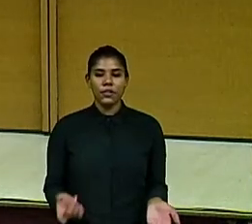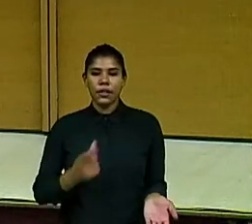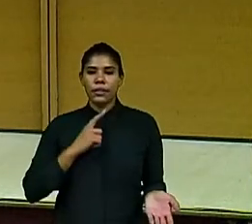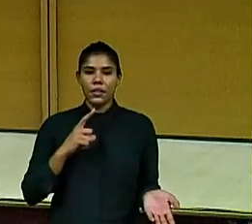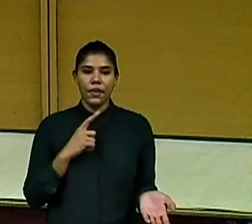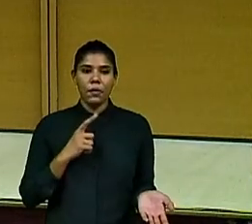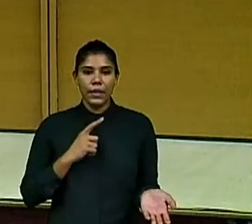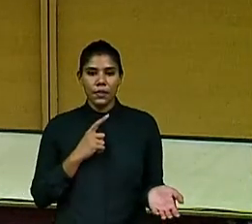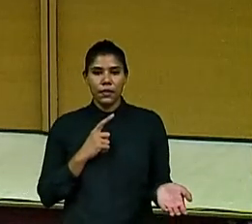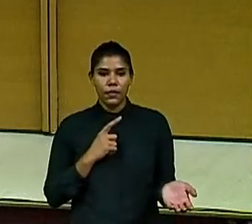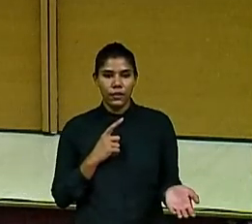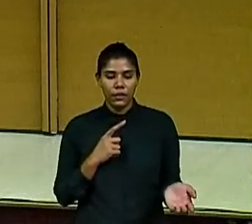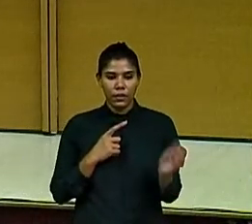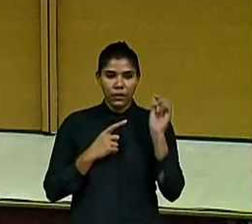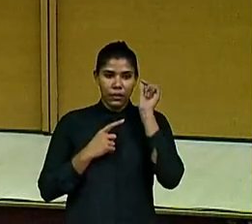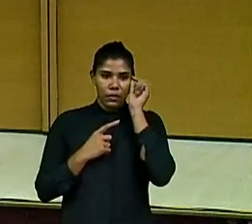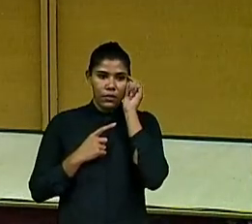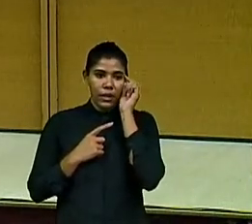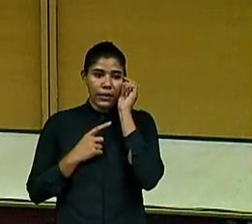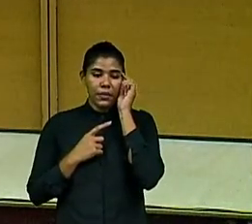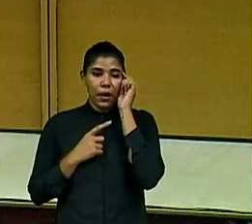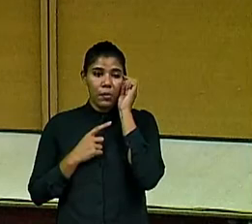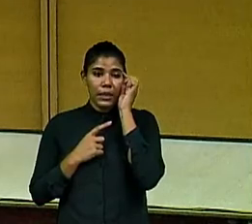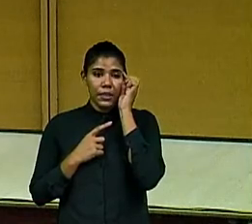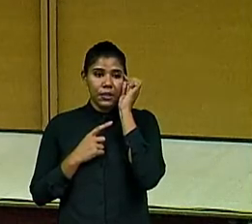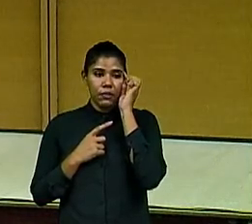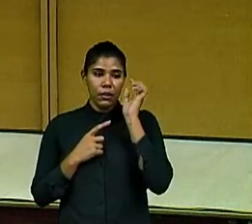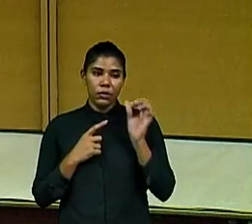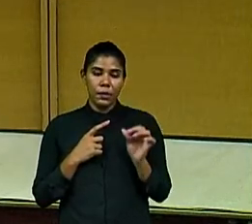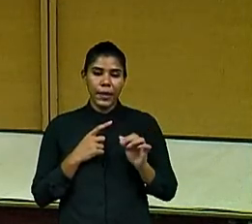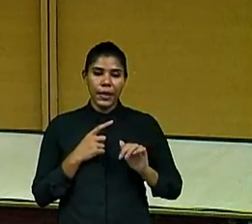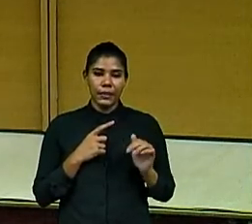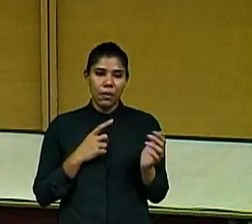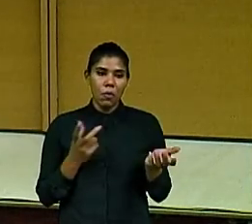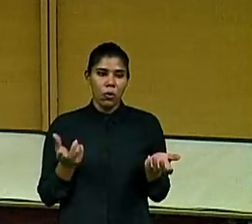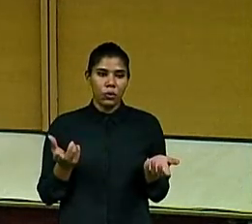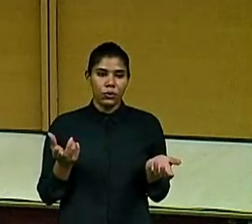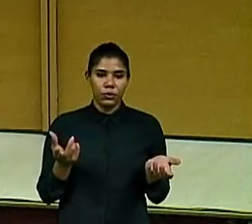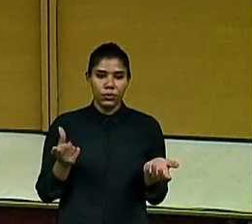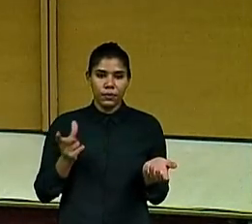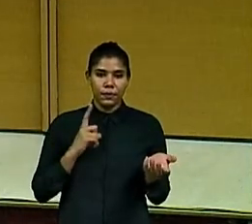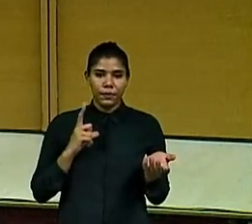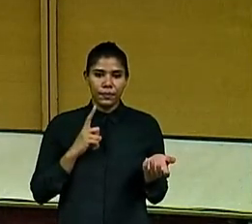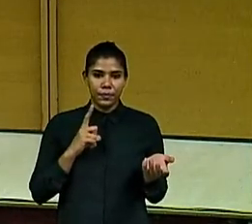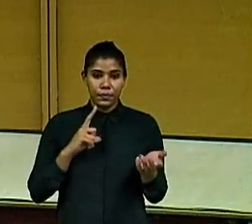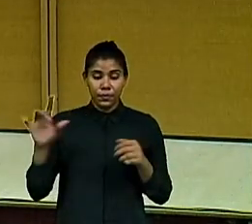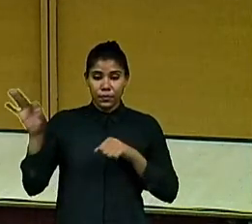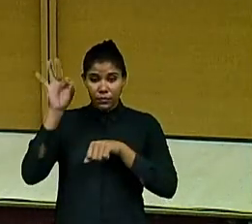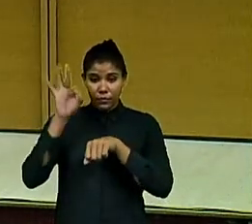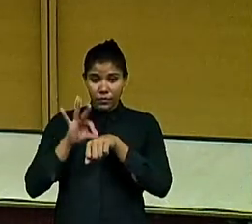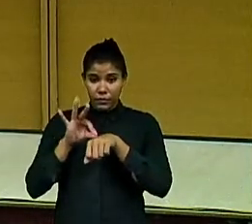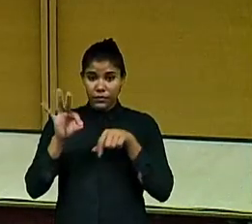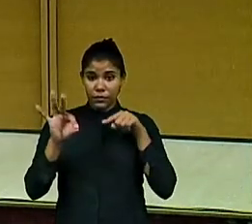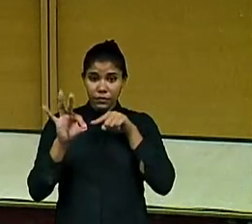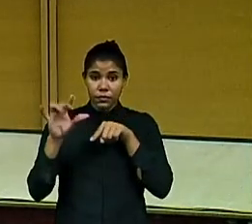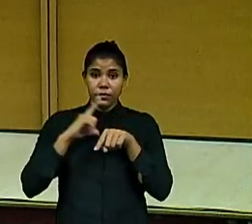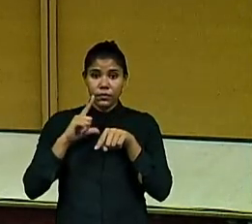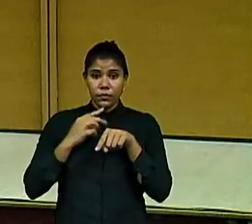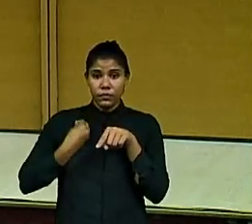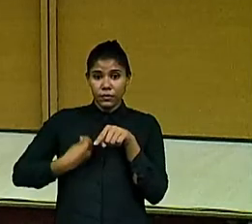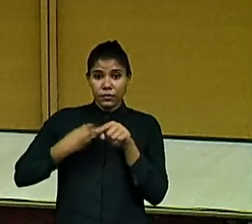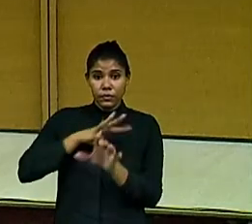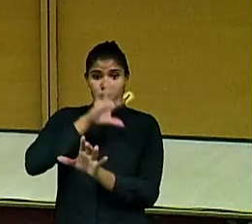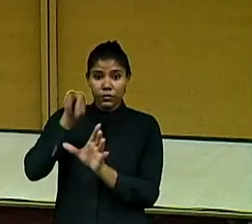ia sofrer nem morrer sofrer porque nesse aedes aegypti existia dentro dele